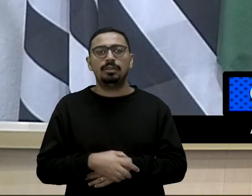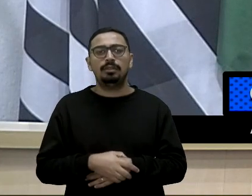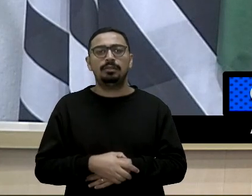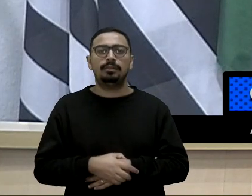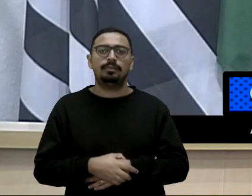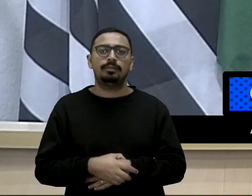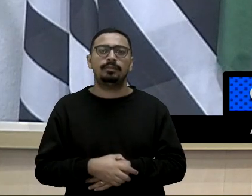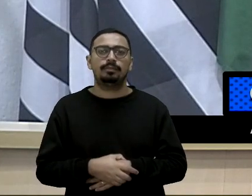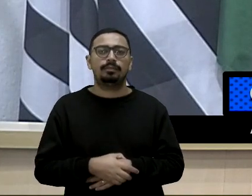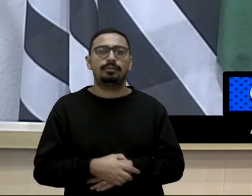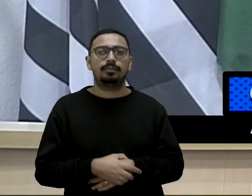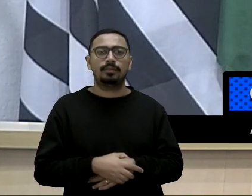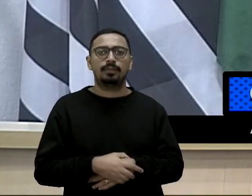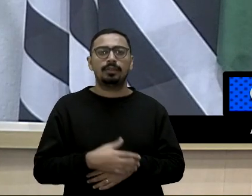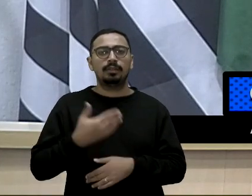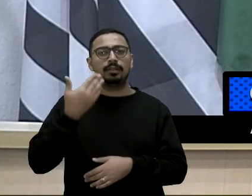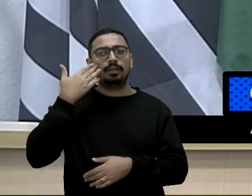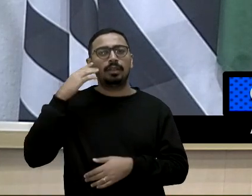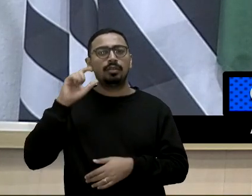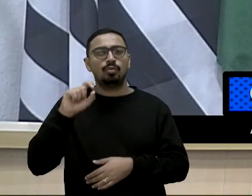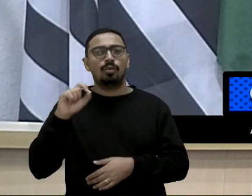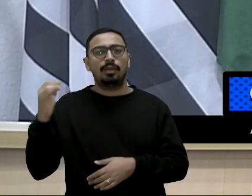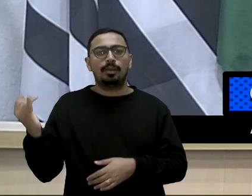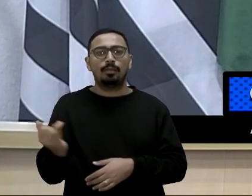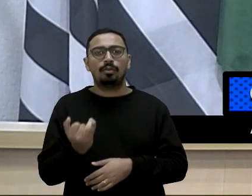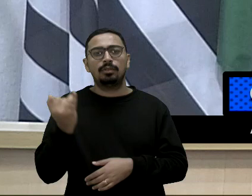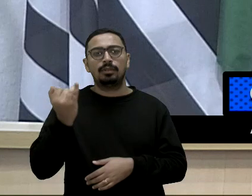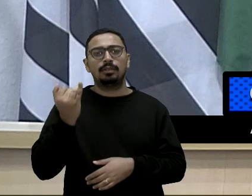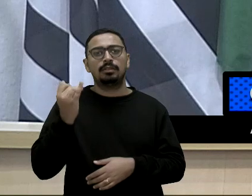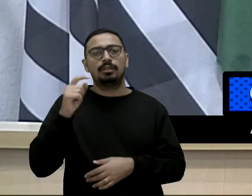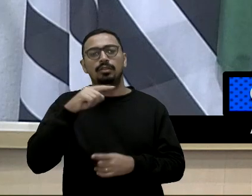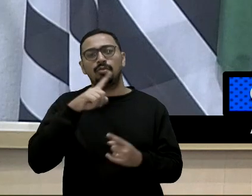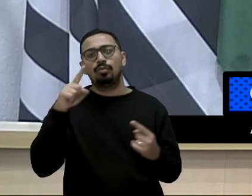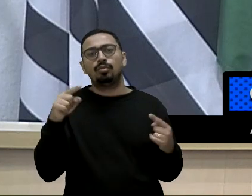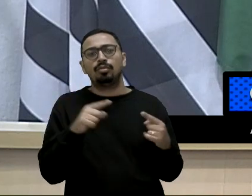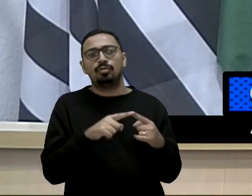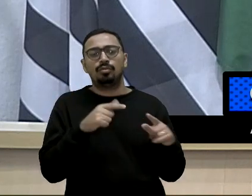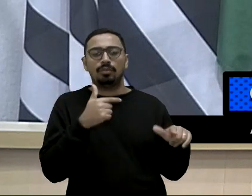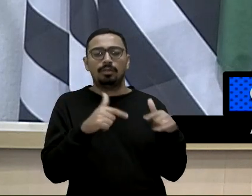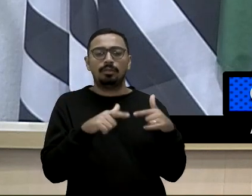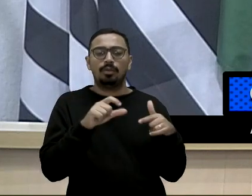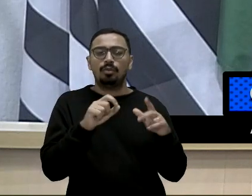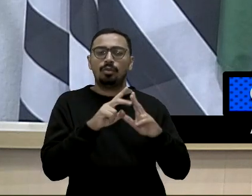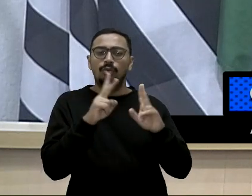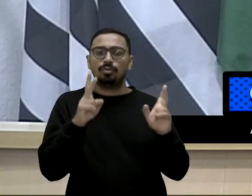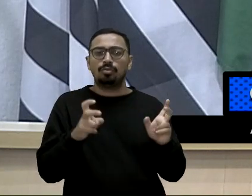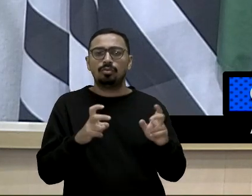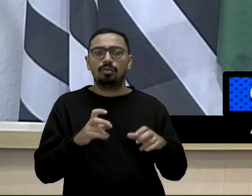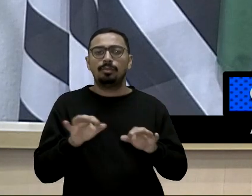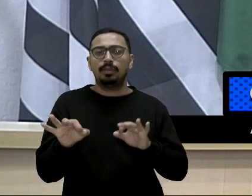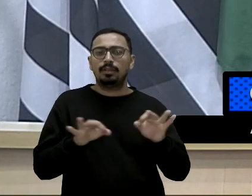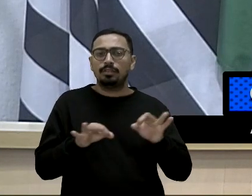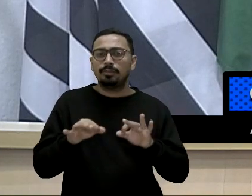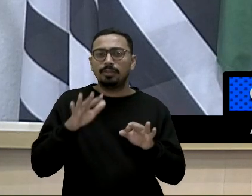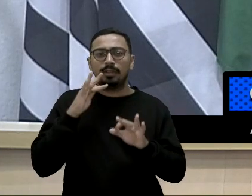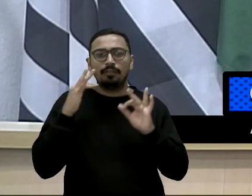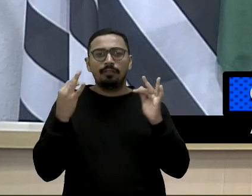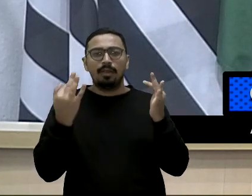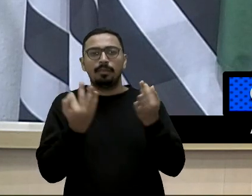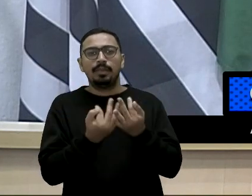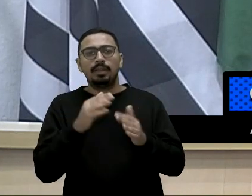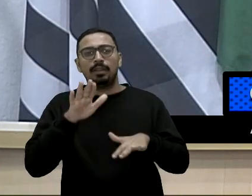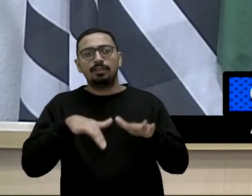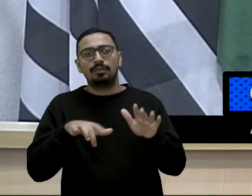gente entende a nossa importância como saúde no intuito de trabalhar essa questão, né? Porque, assim, às vezes tem coisas